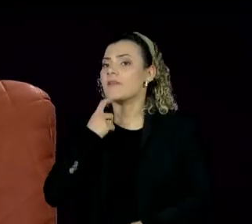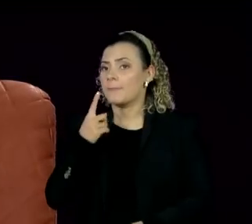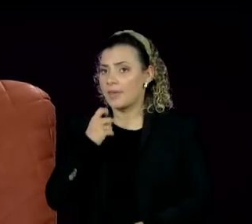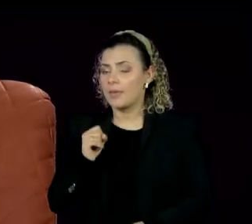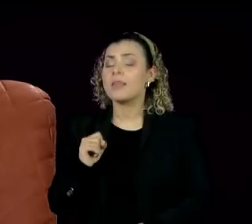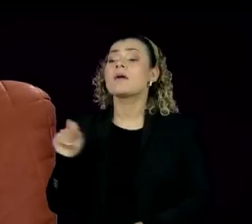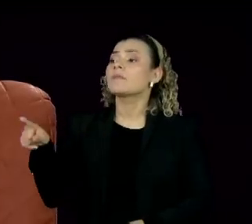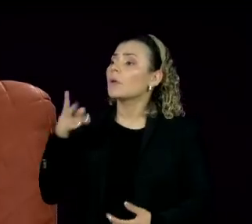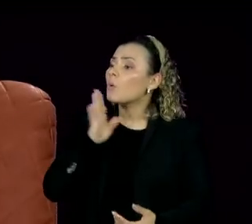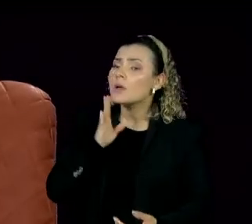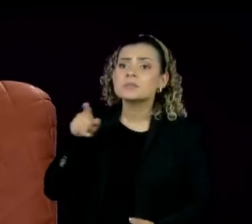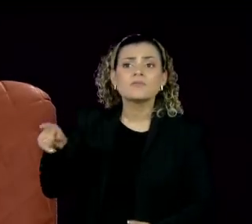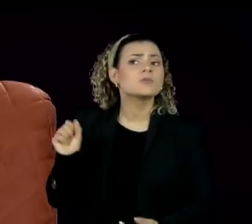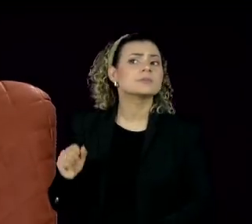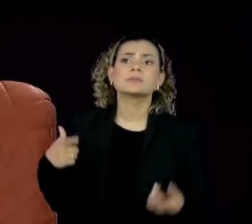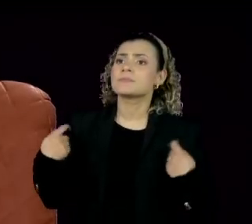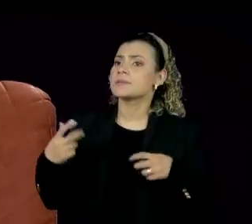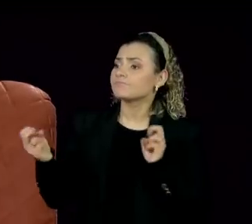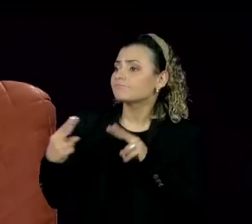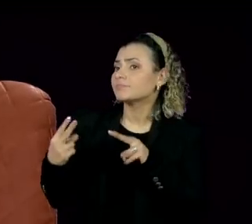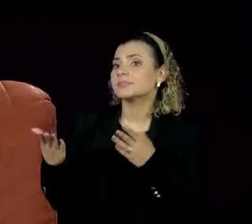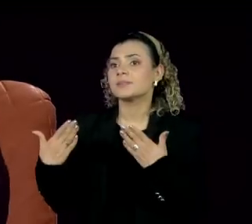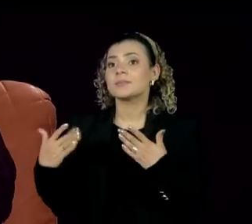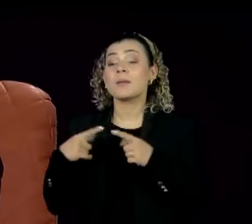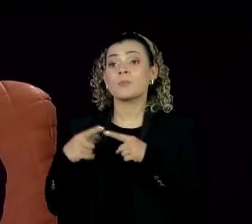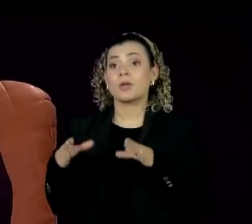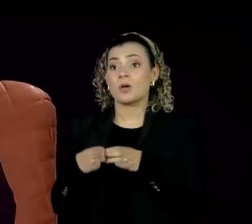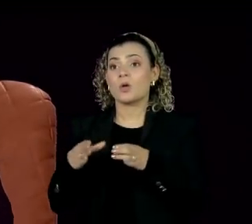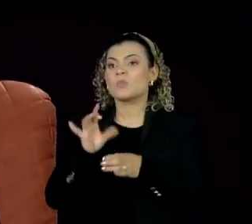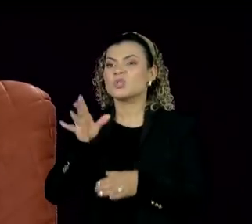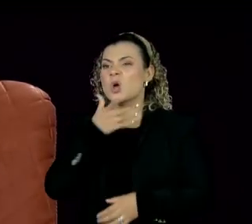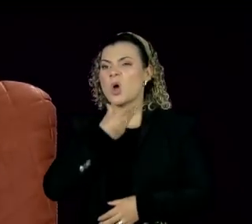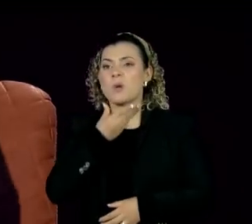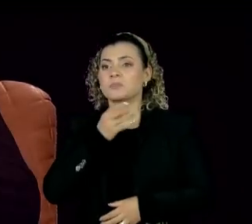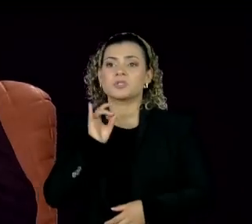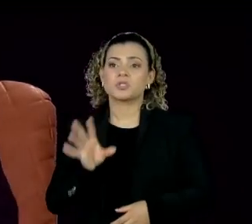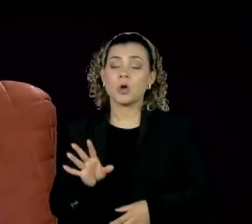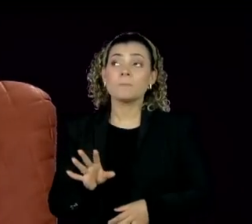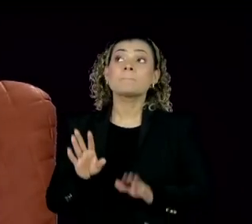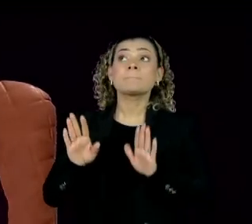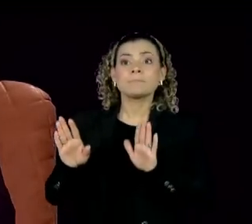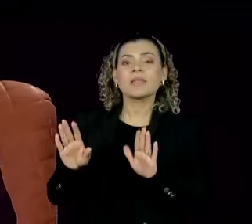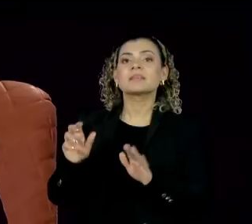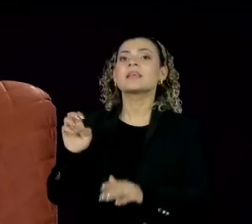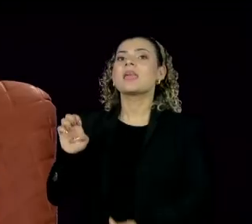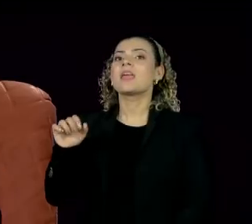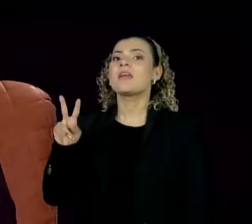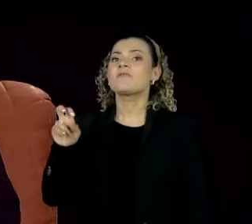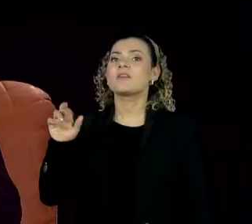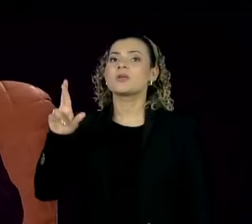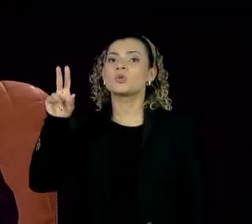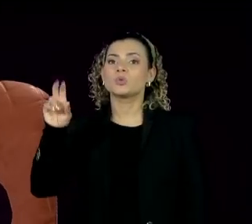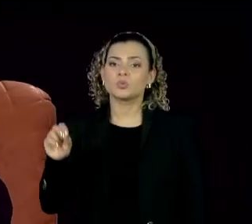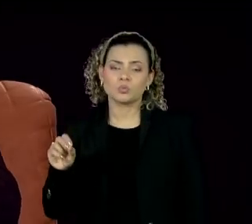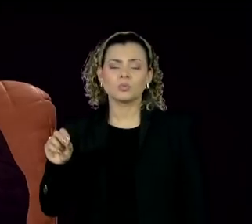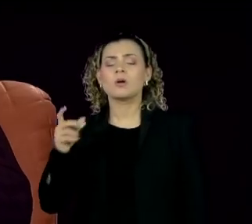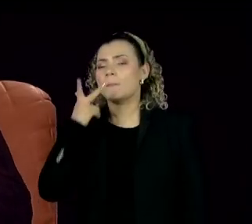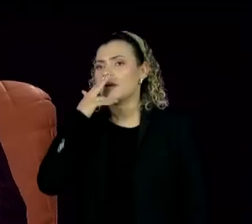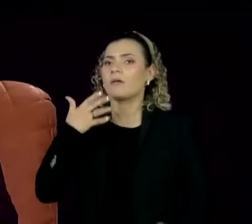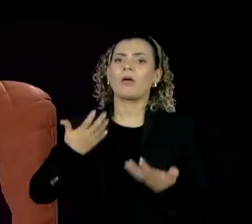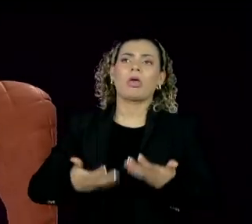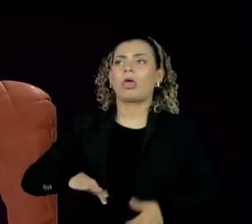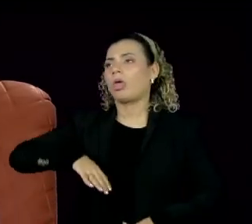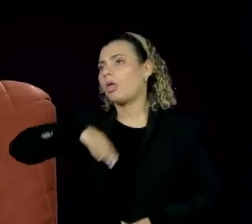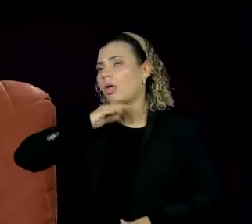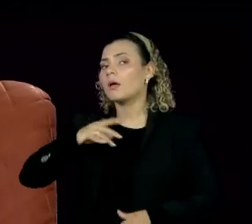têm que conhecer você, porque a banda só tinha homem, e o Evandro já estava meio cheio daquela formação só de